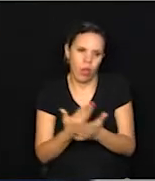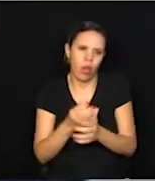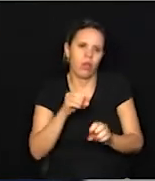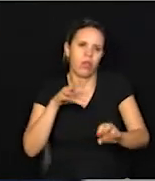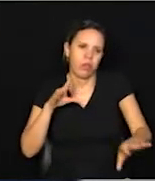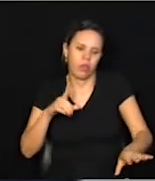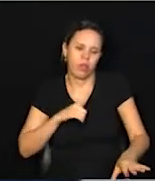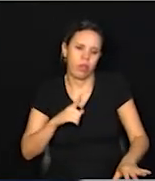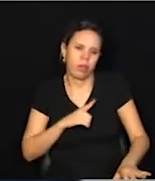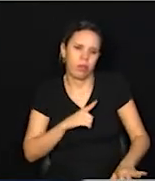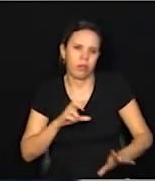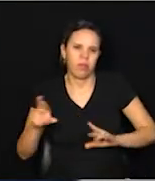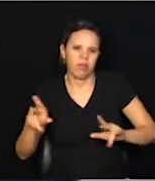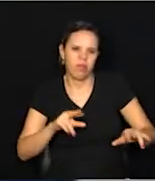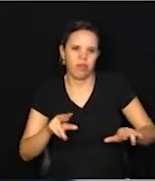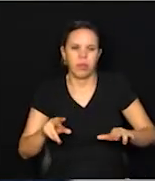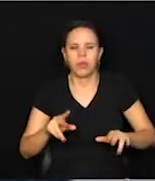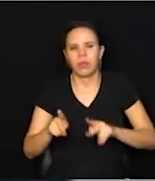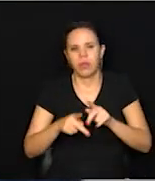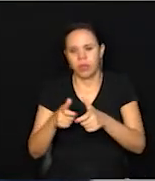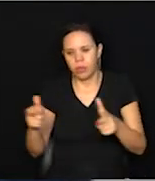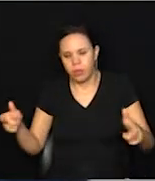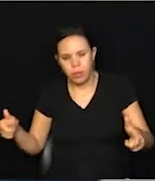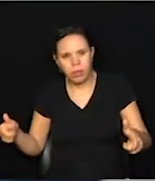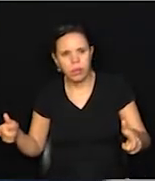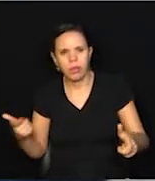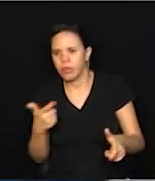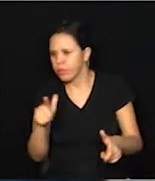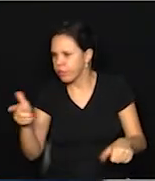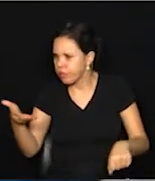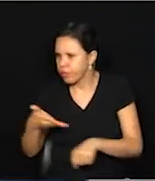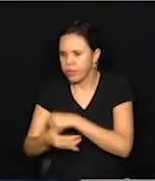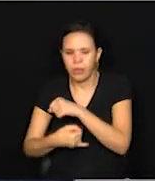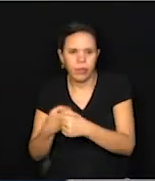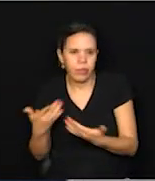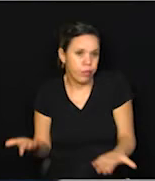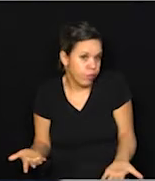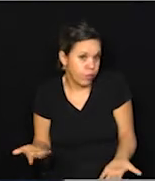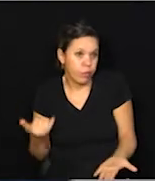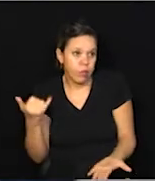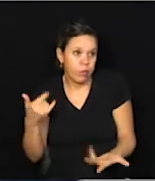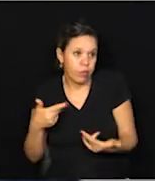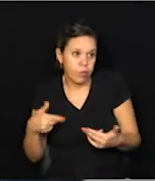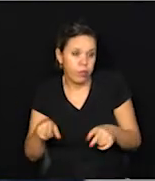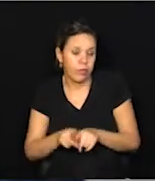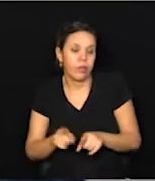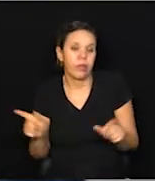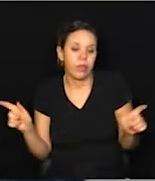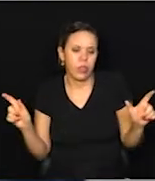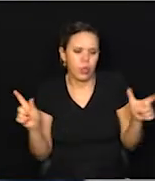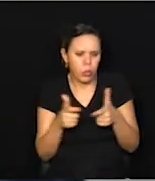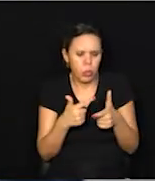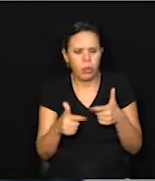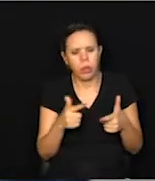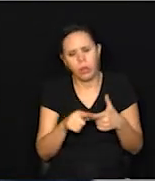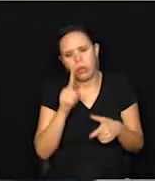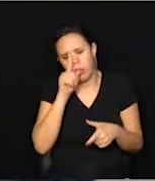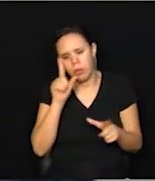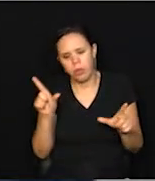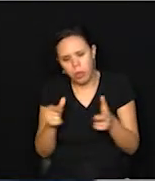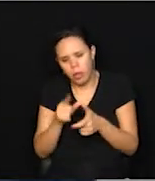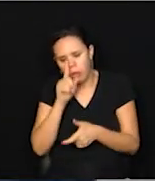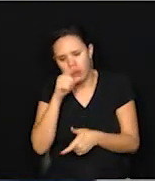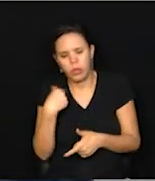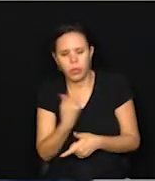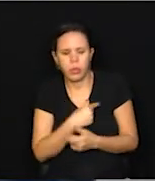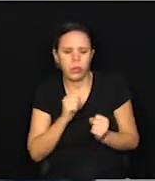tem uma faixa da população que simplesmente não tem acesso a isso. Então, nós precisamos minimizar o risco e ver o quanto que a